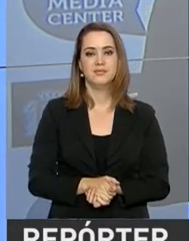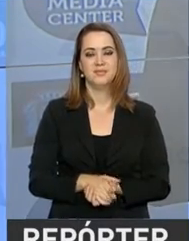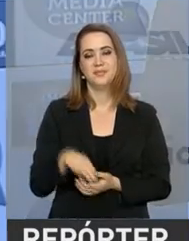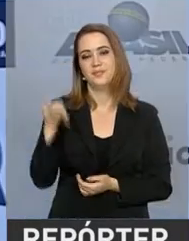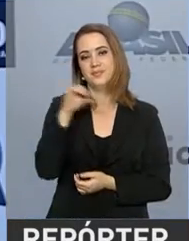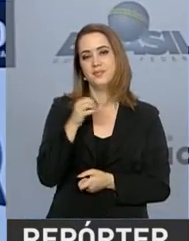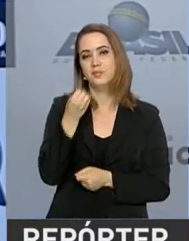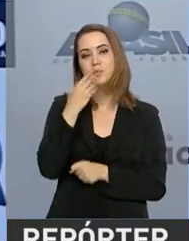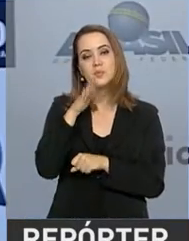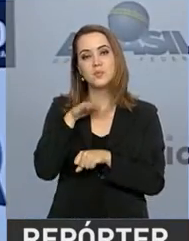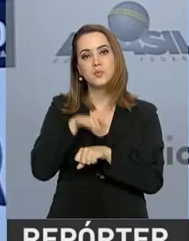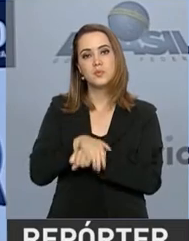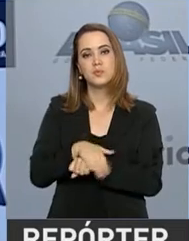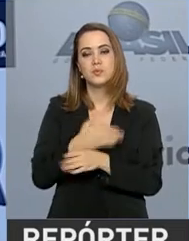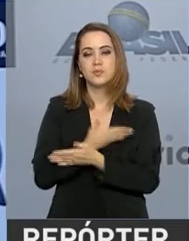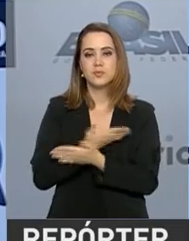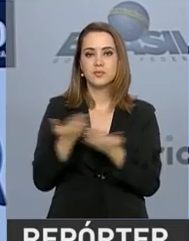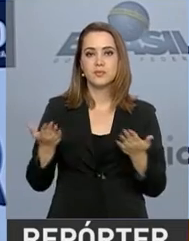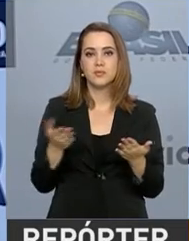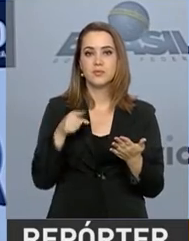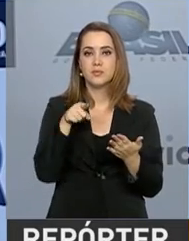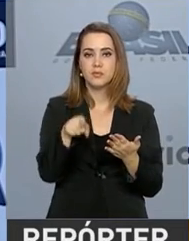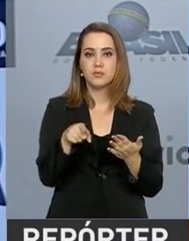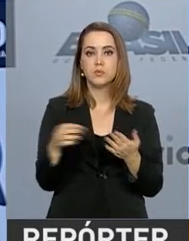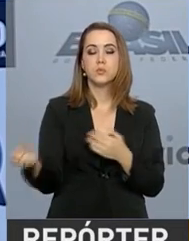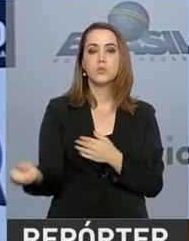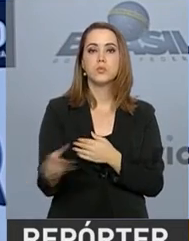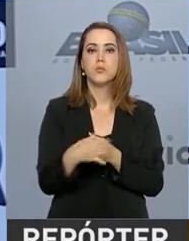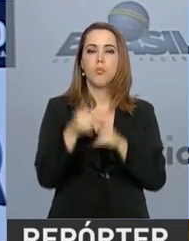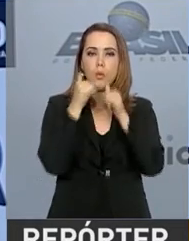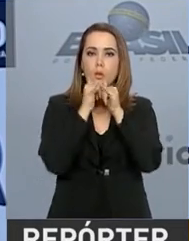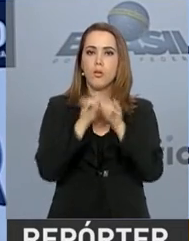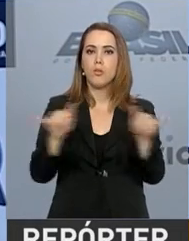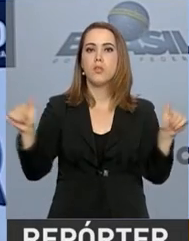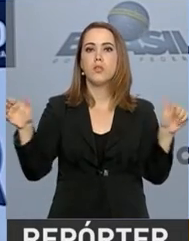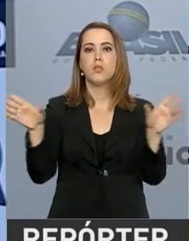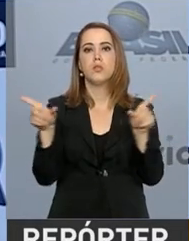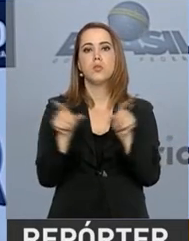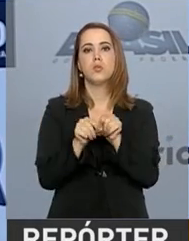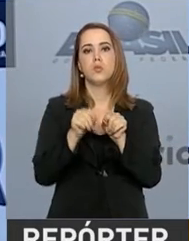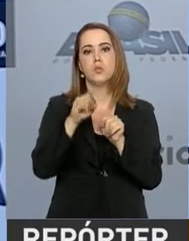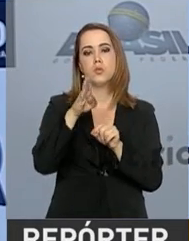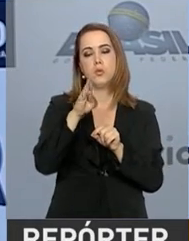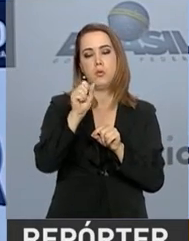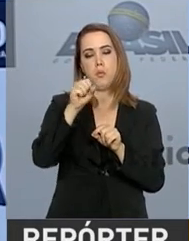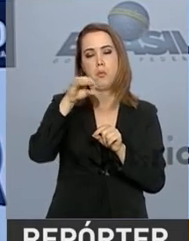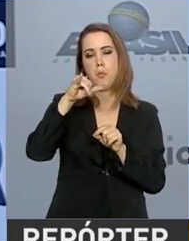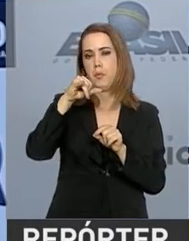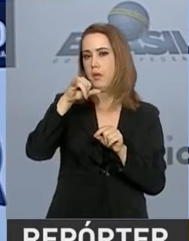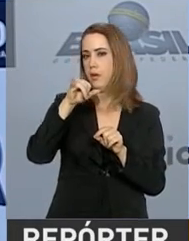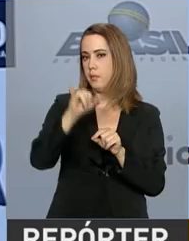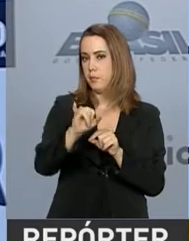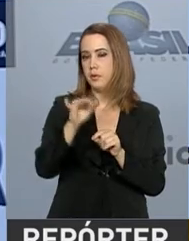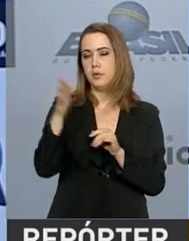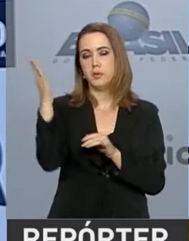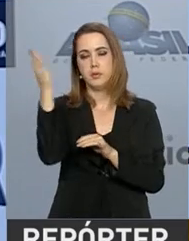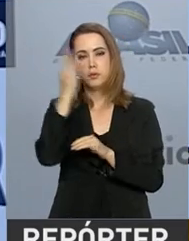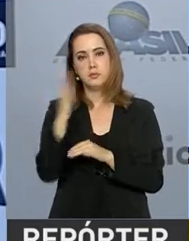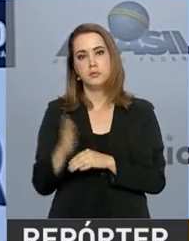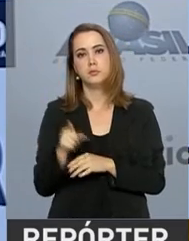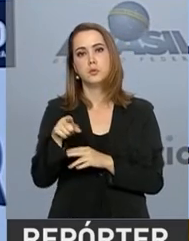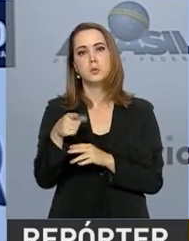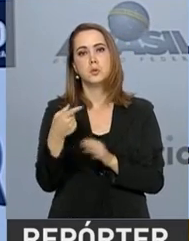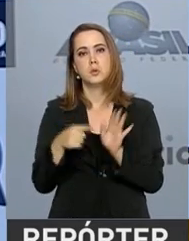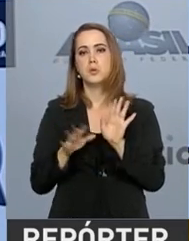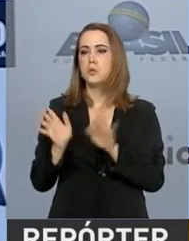Olá, José Luiz. Boa noite a todos. A nova campanha é a Bi Brasil, que em um vídeo mostra um país